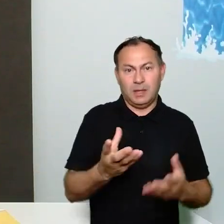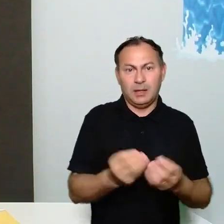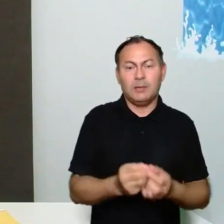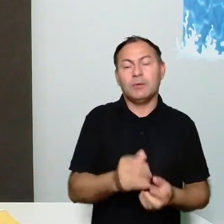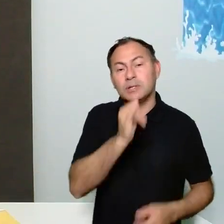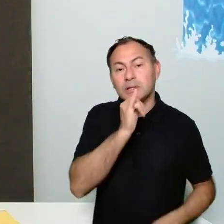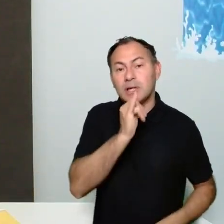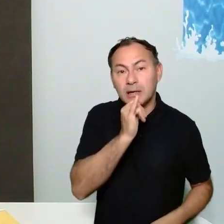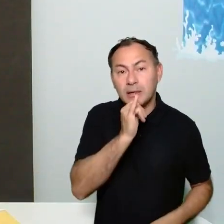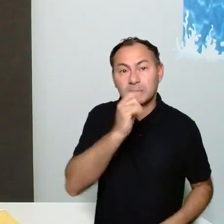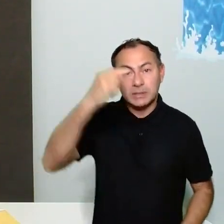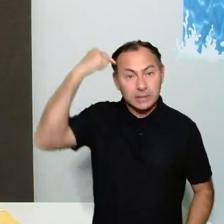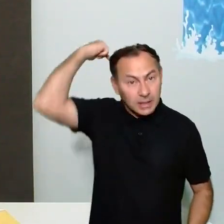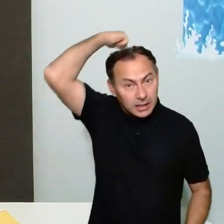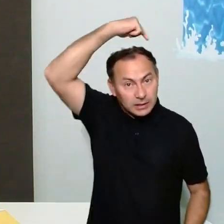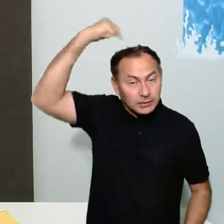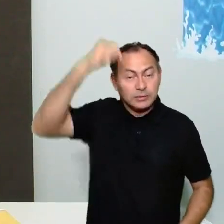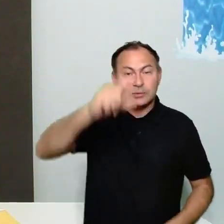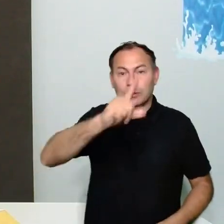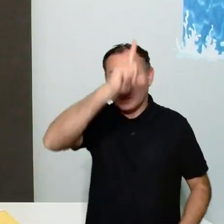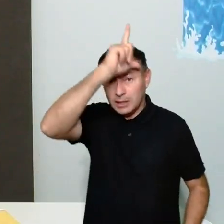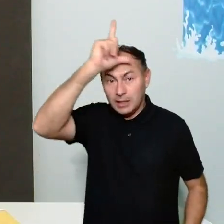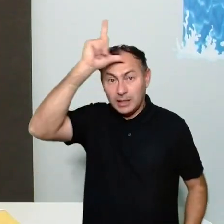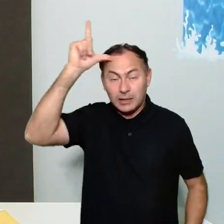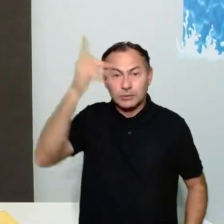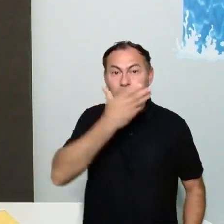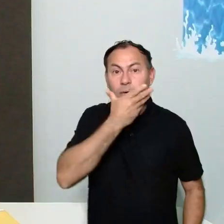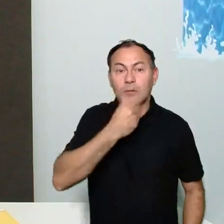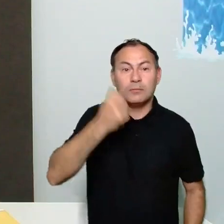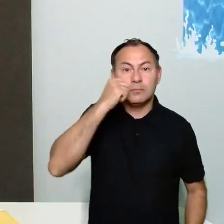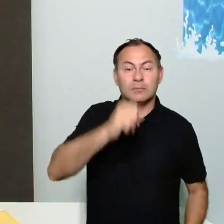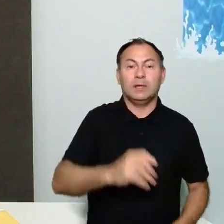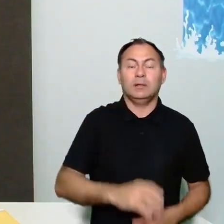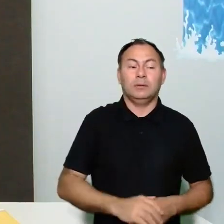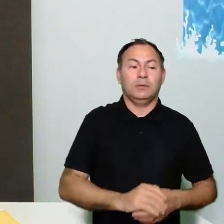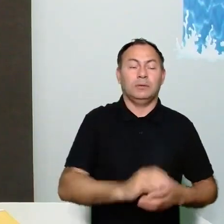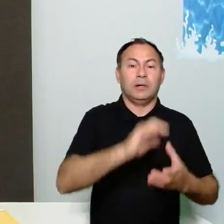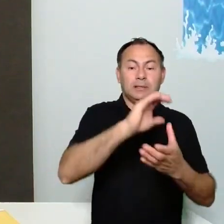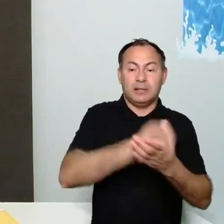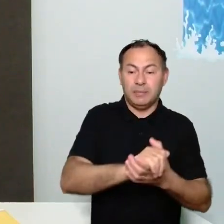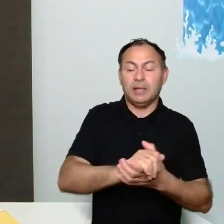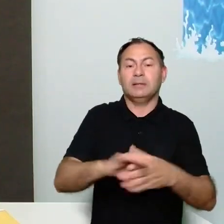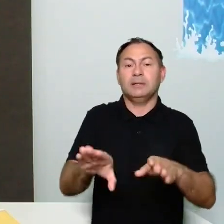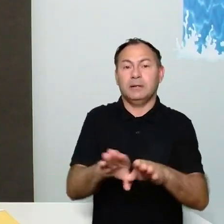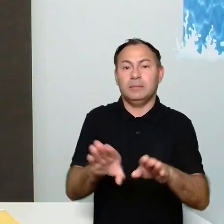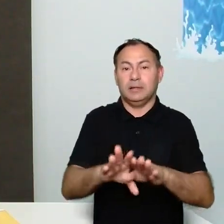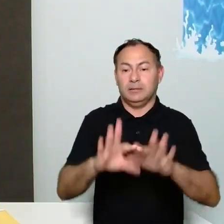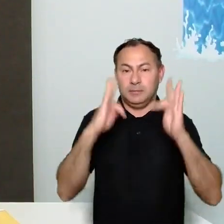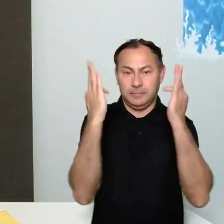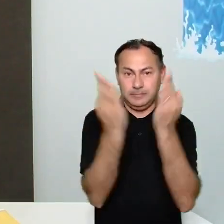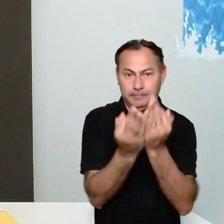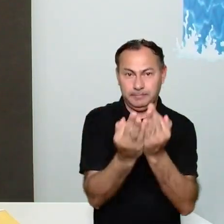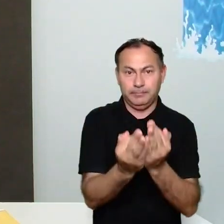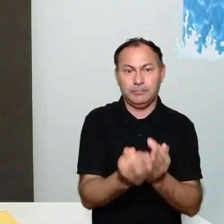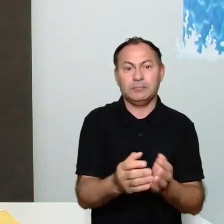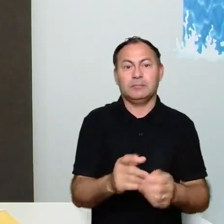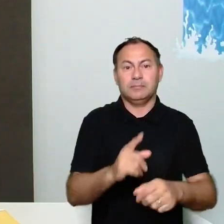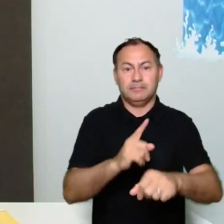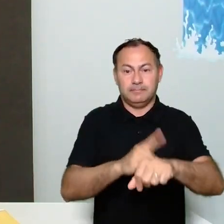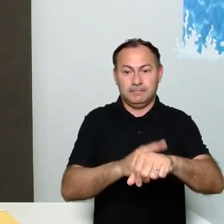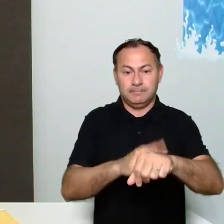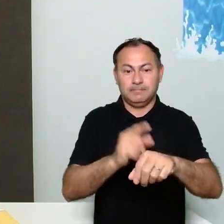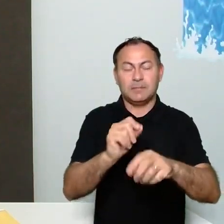muitos exemplos de santidade entre os leigos e leigas no matrimônio e na família. Nesses